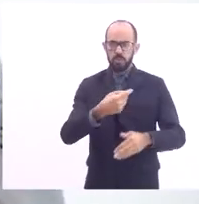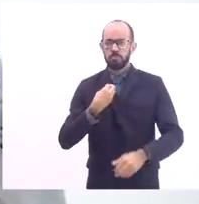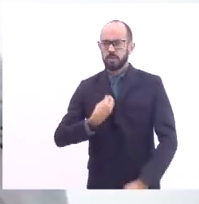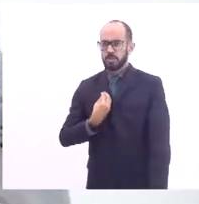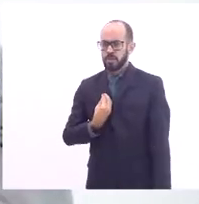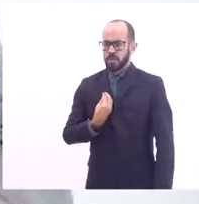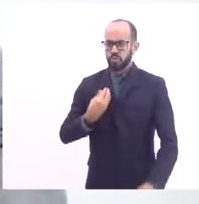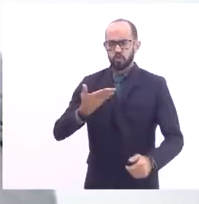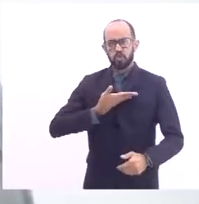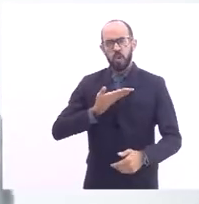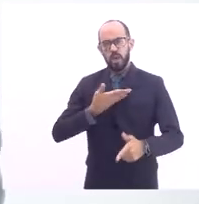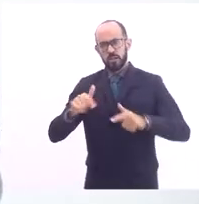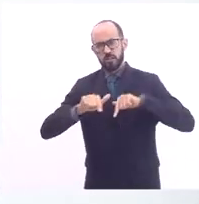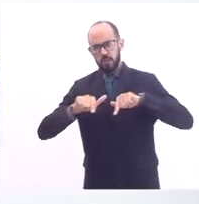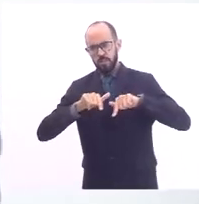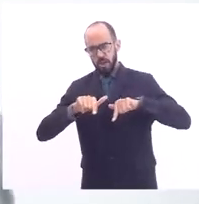trabalho.